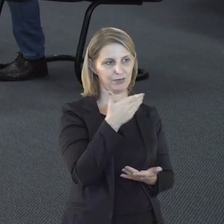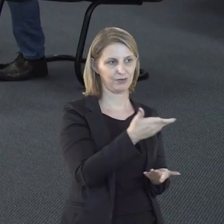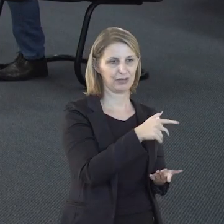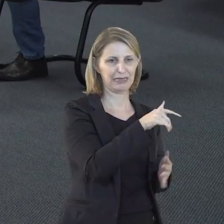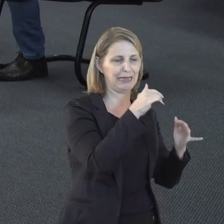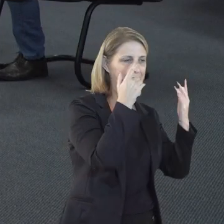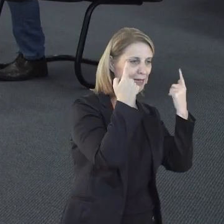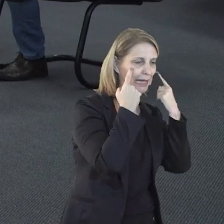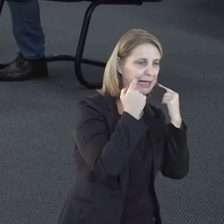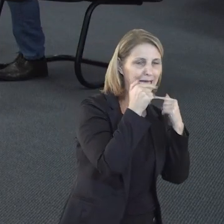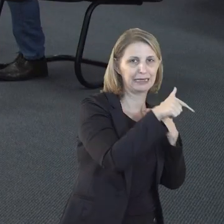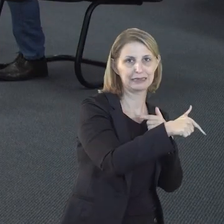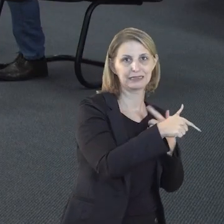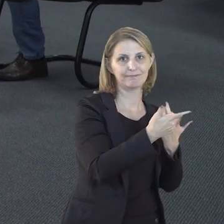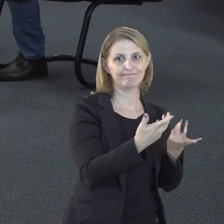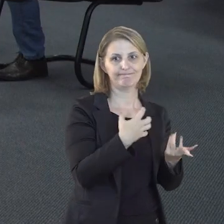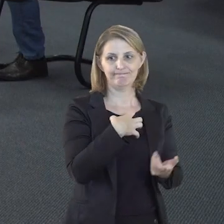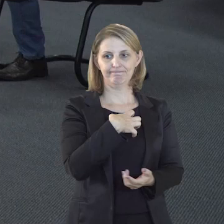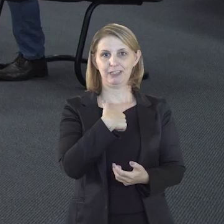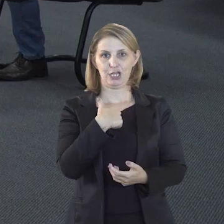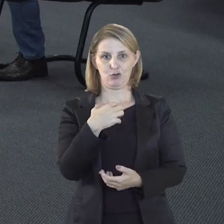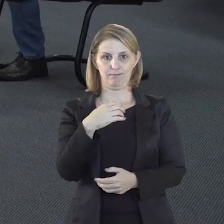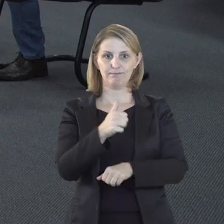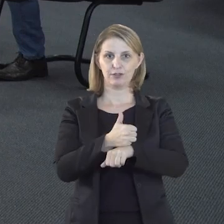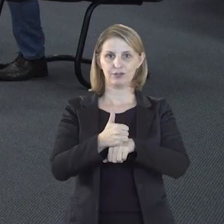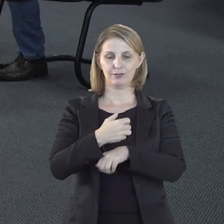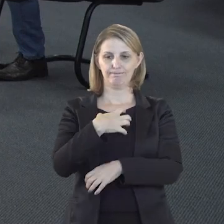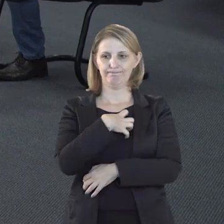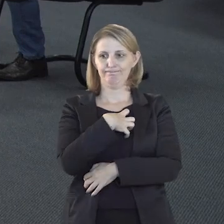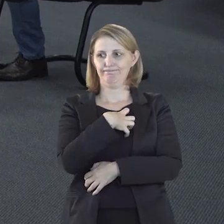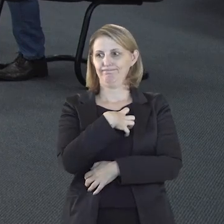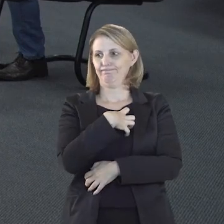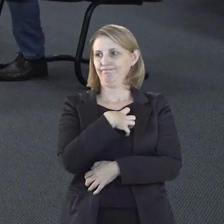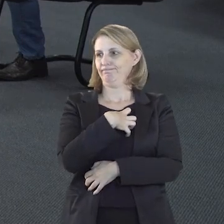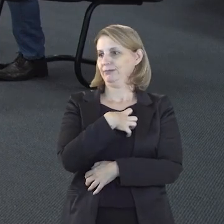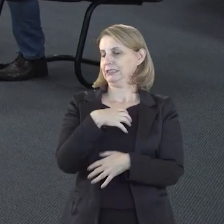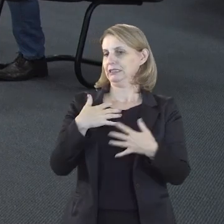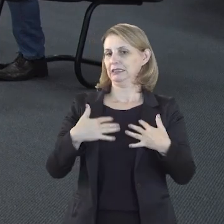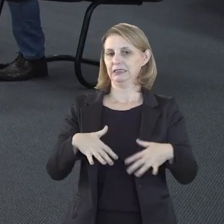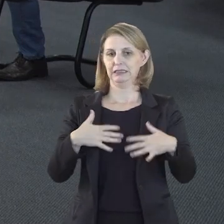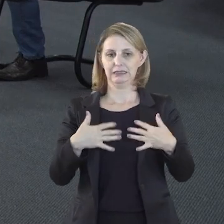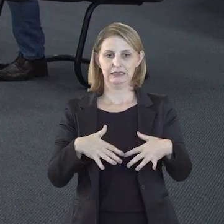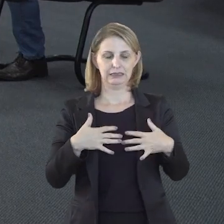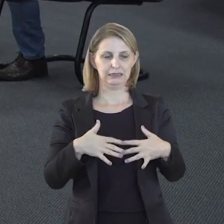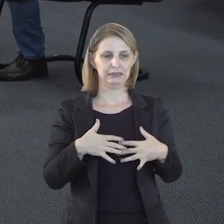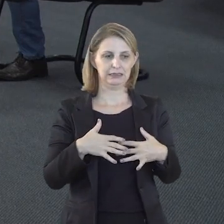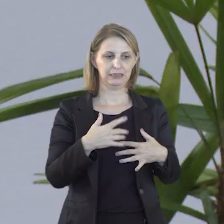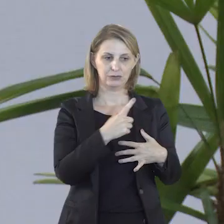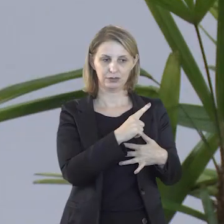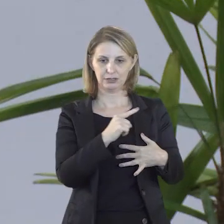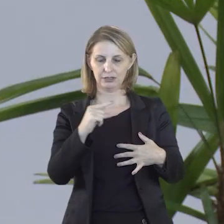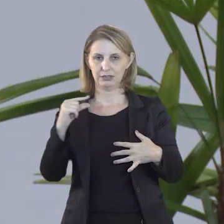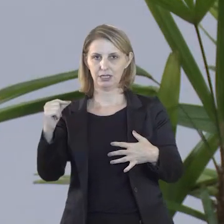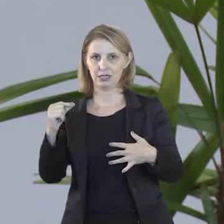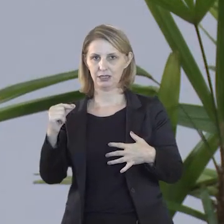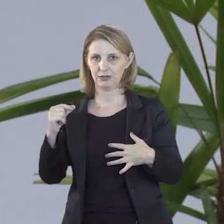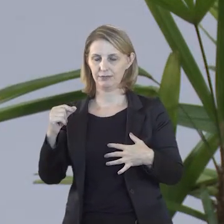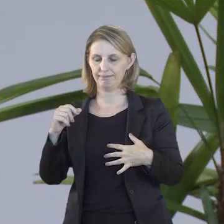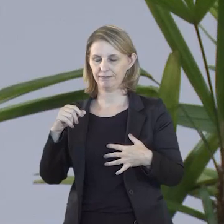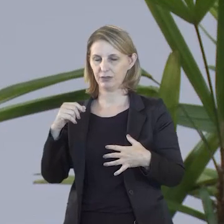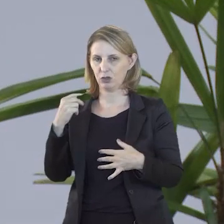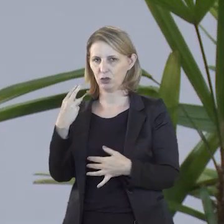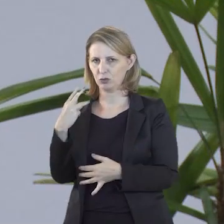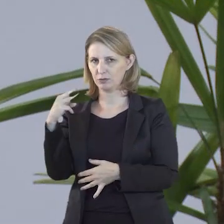uma família e eu não estou imune, invulnerável. E esse é um momento que eu saio dessa cena,